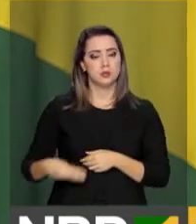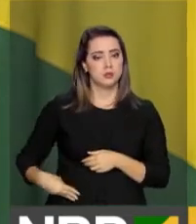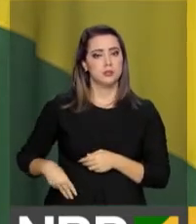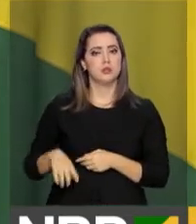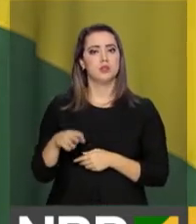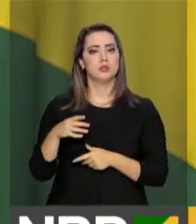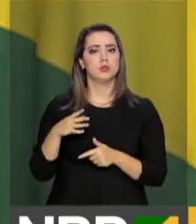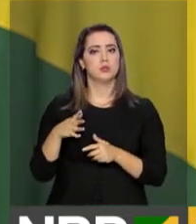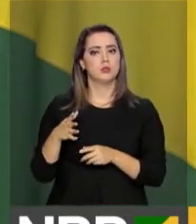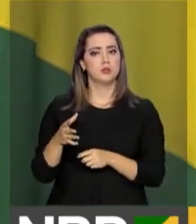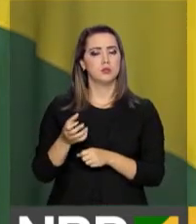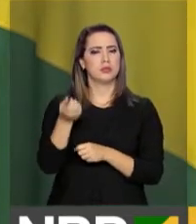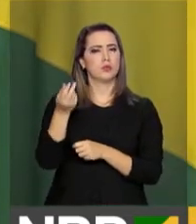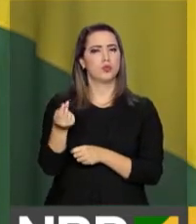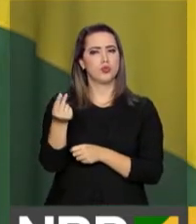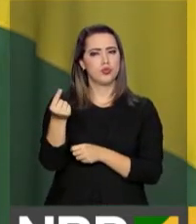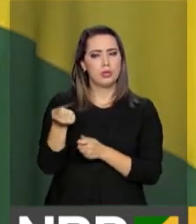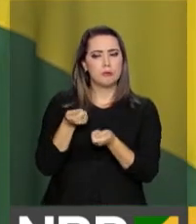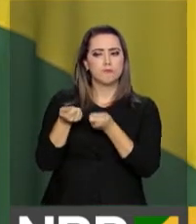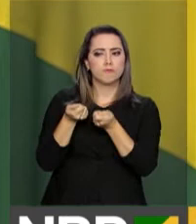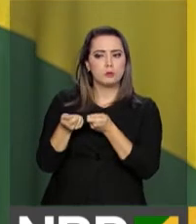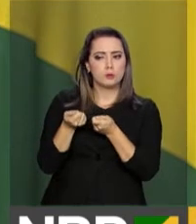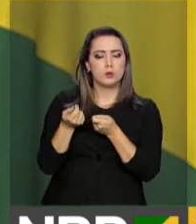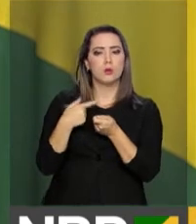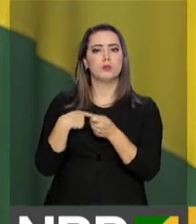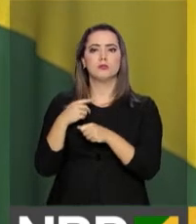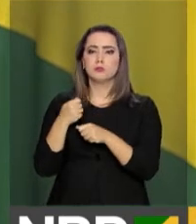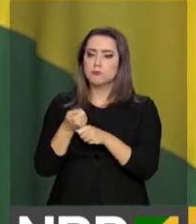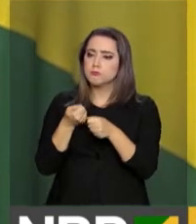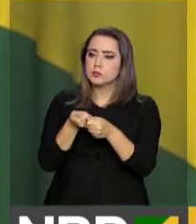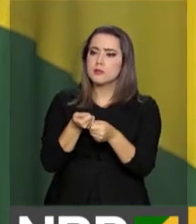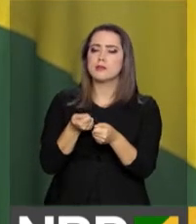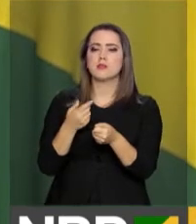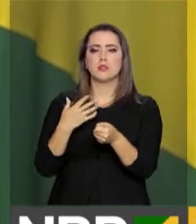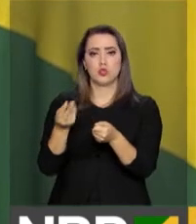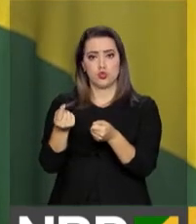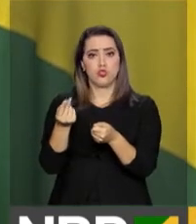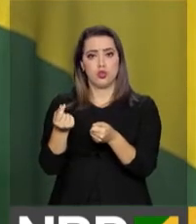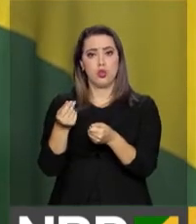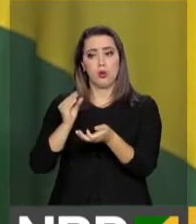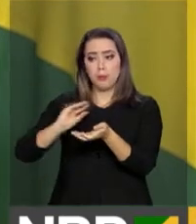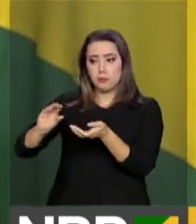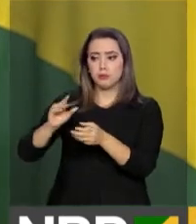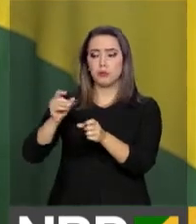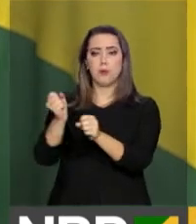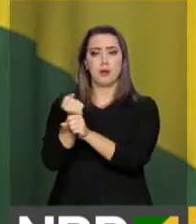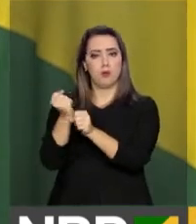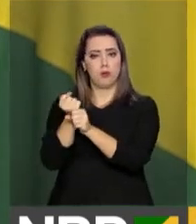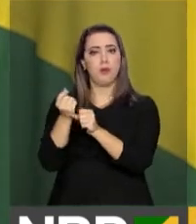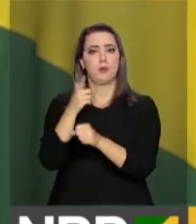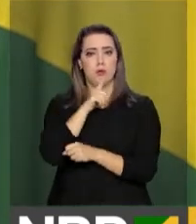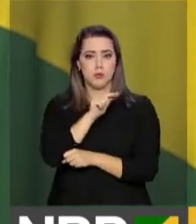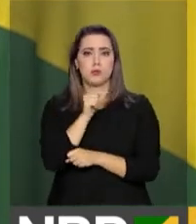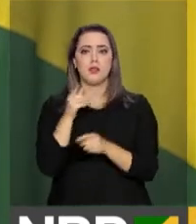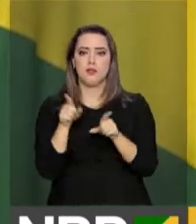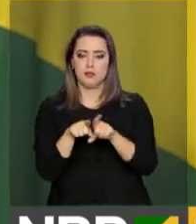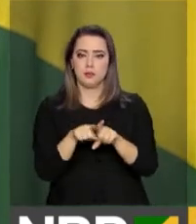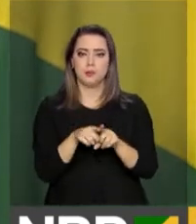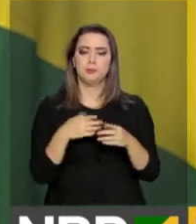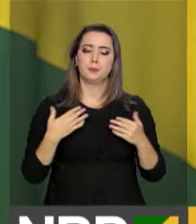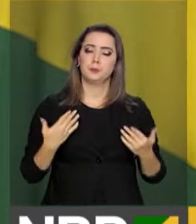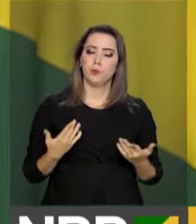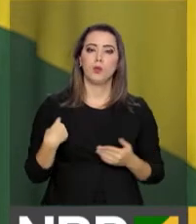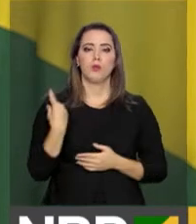insistem e e consegue as verbas para tanto muito bem a partir daí foi preciso dizer bom